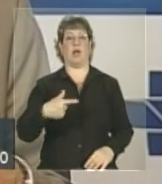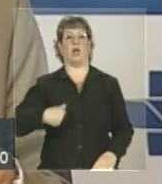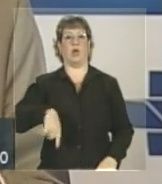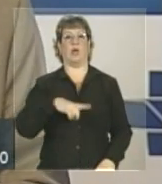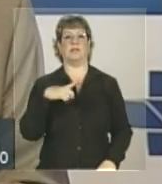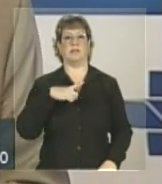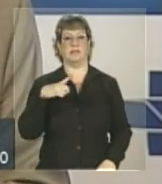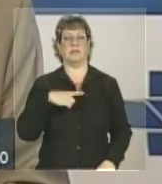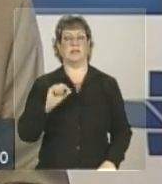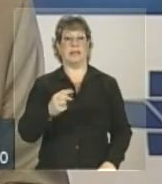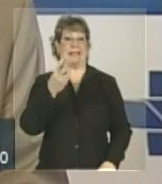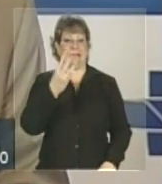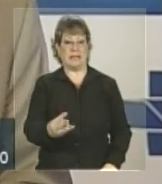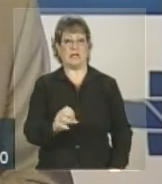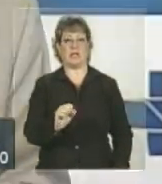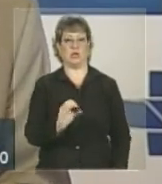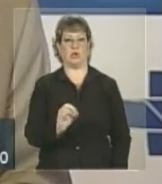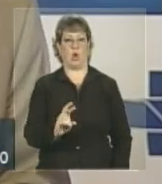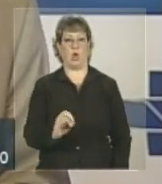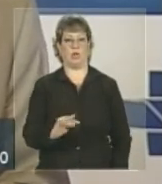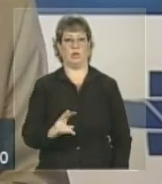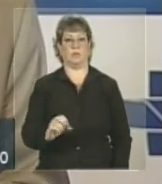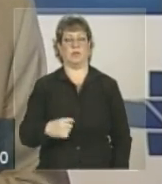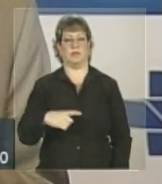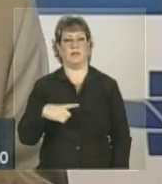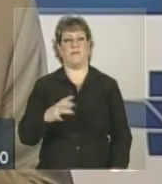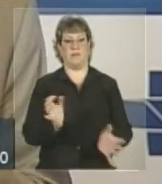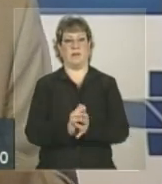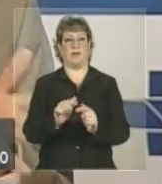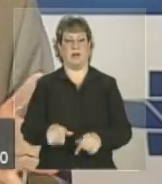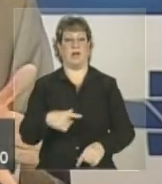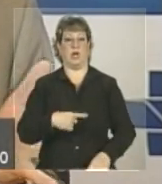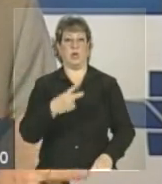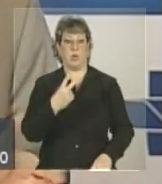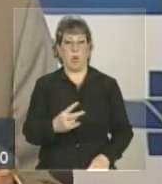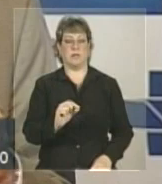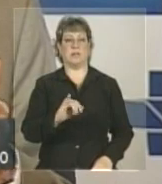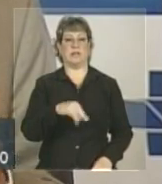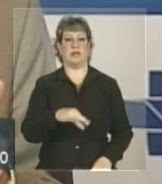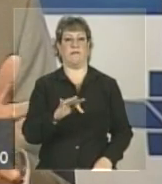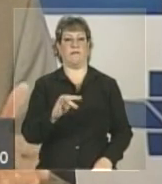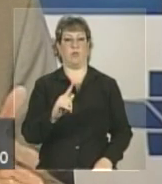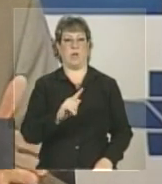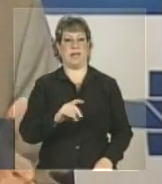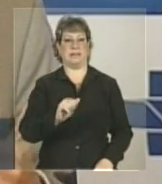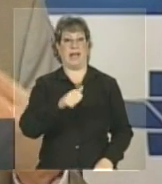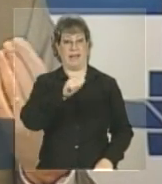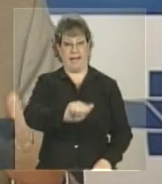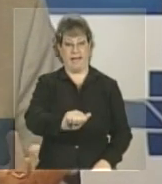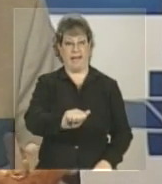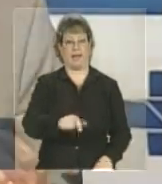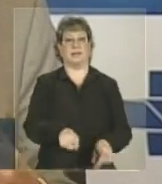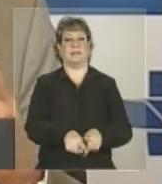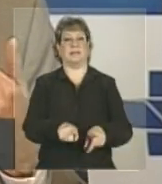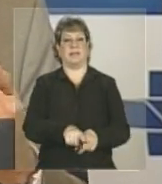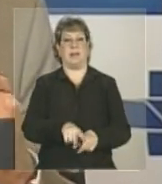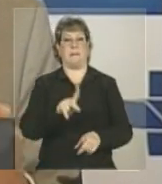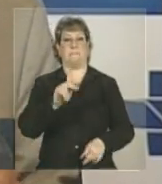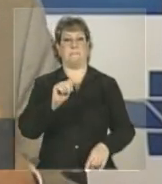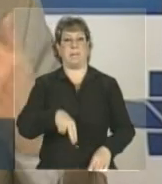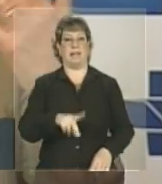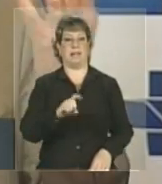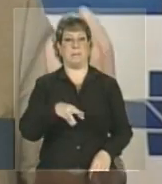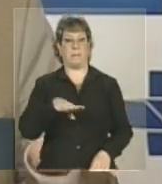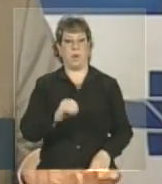três sorotipos que fazem parte, são dois vírus da influenza A, né? o da influenza pandêmico, porque